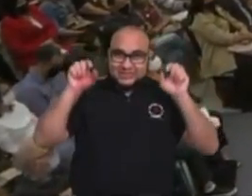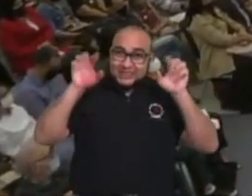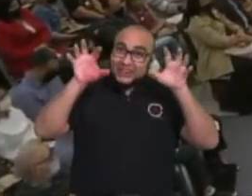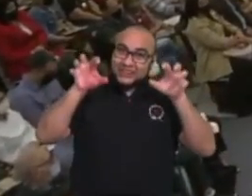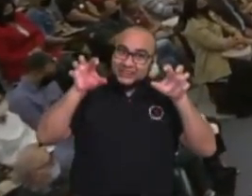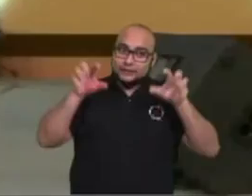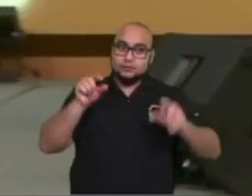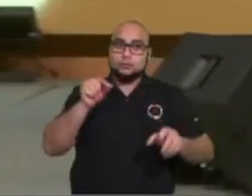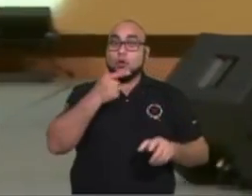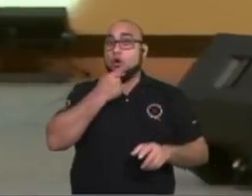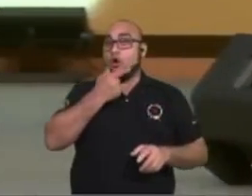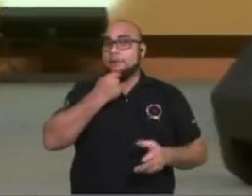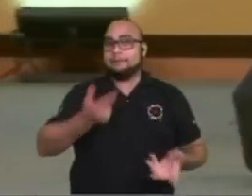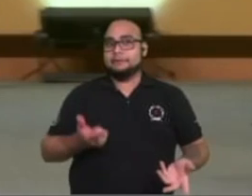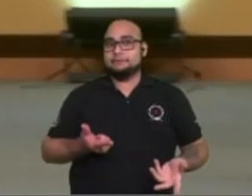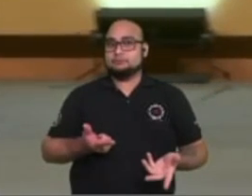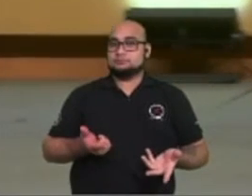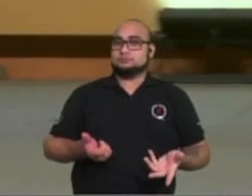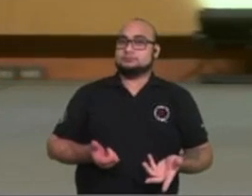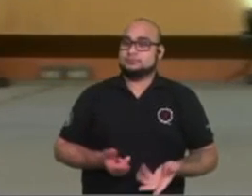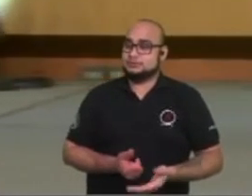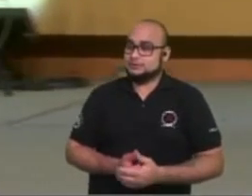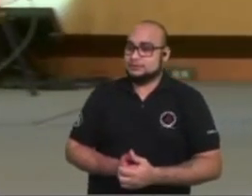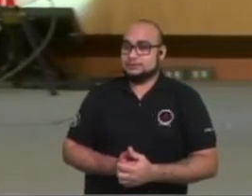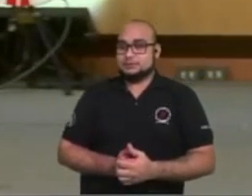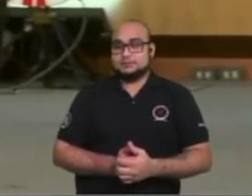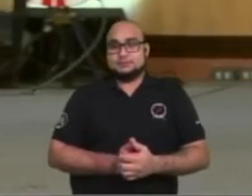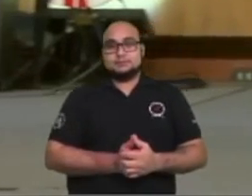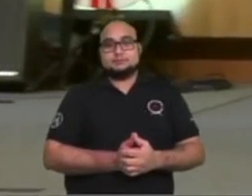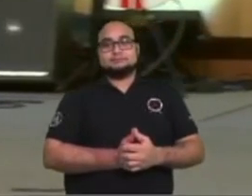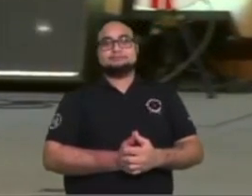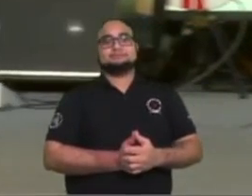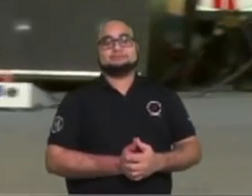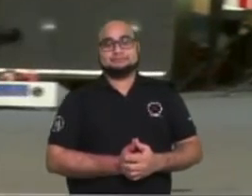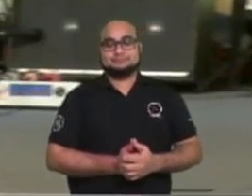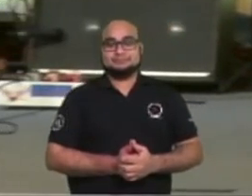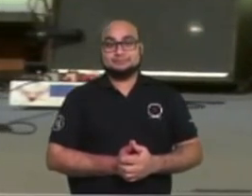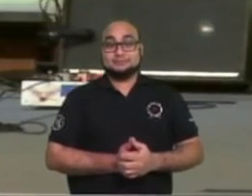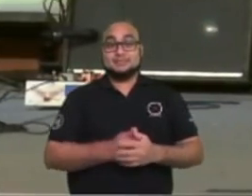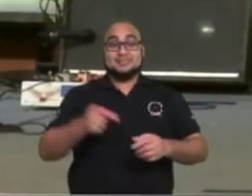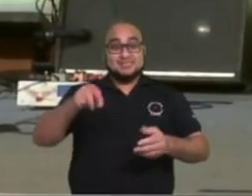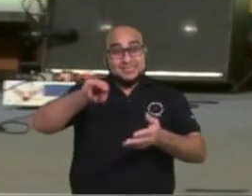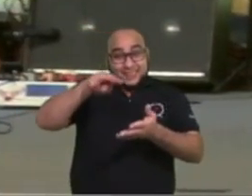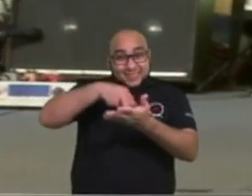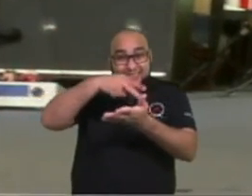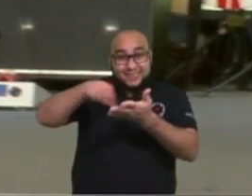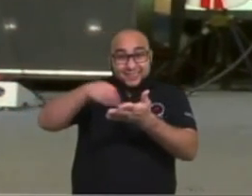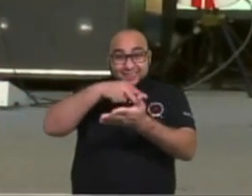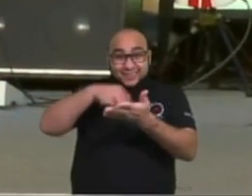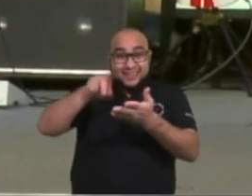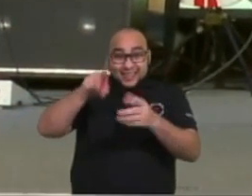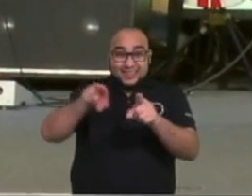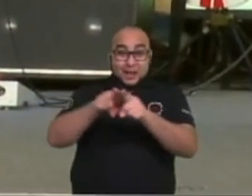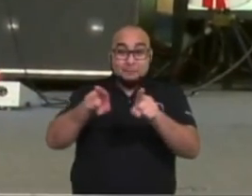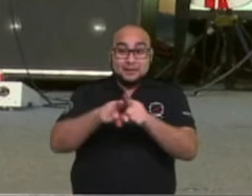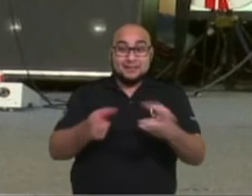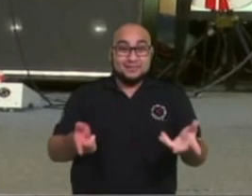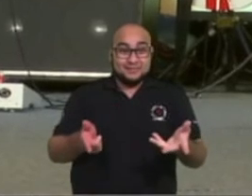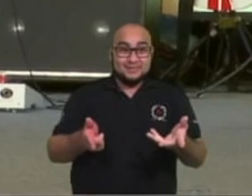e é considerado o maior dançarino de Hollywood um dos maiores atores de hollywood Fred